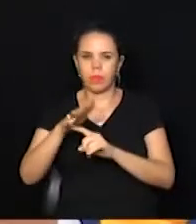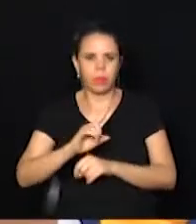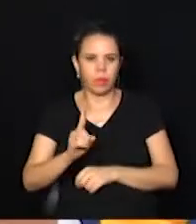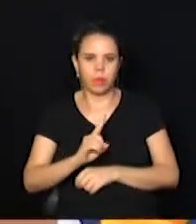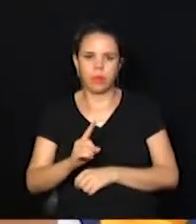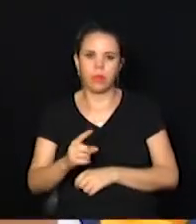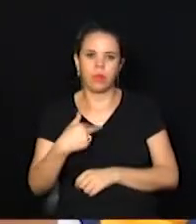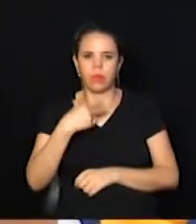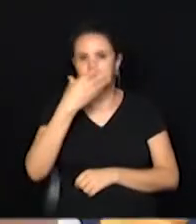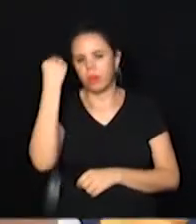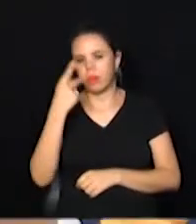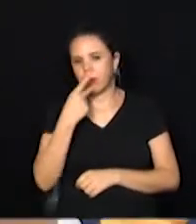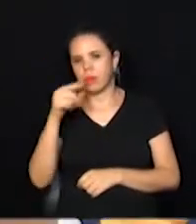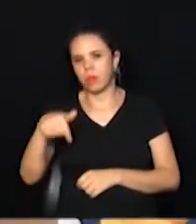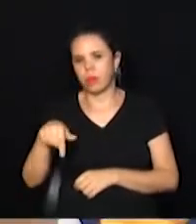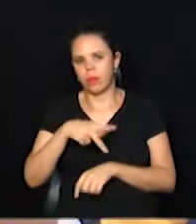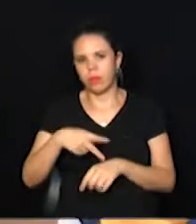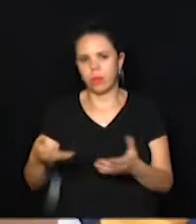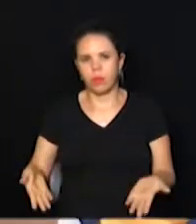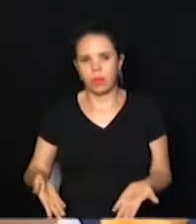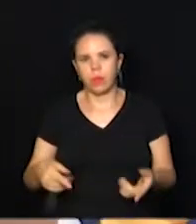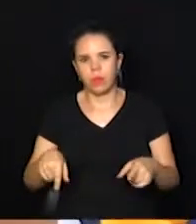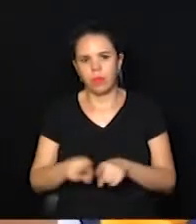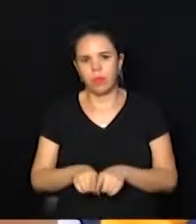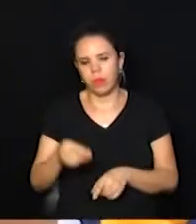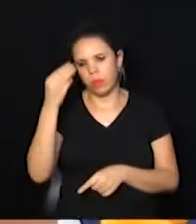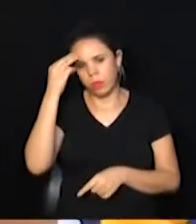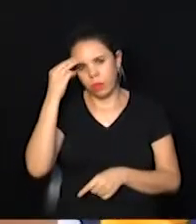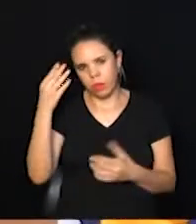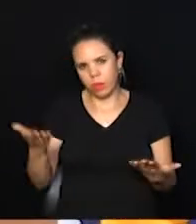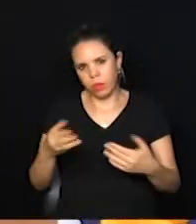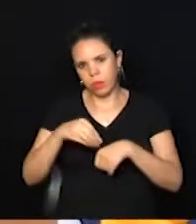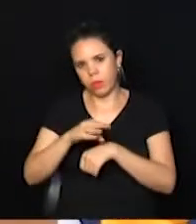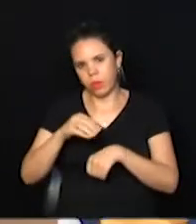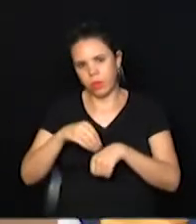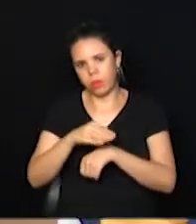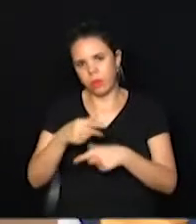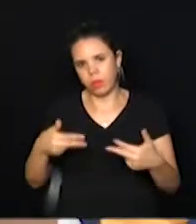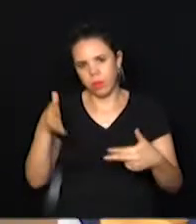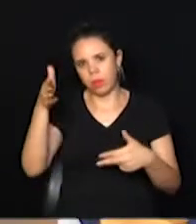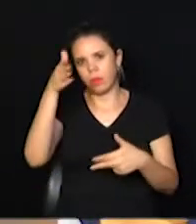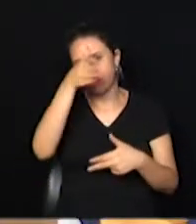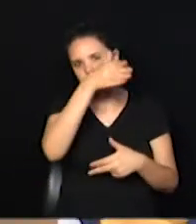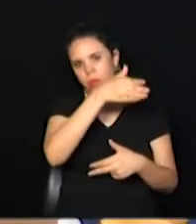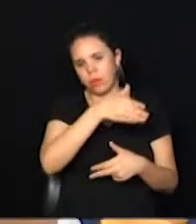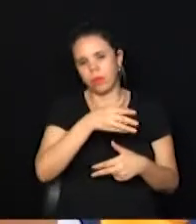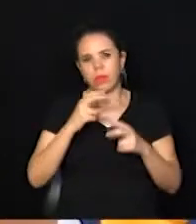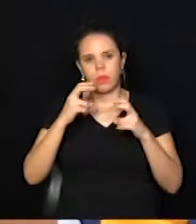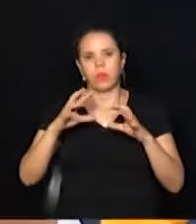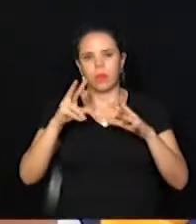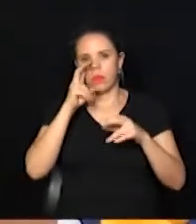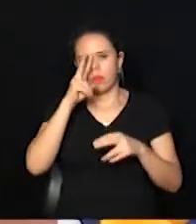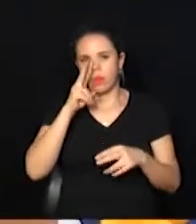de dizer, nesse país, também essa memória passa hoje por gritar com toda a